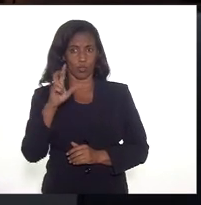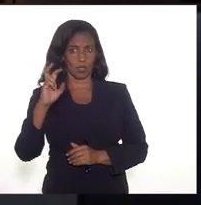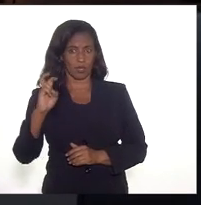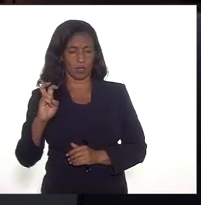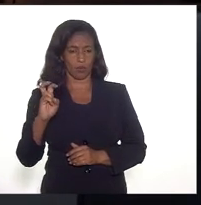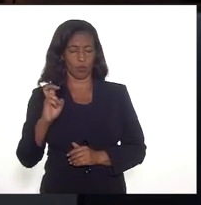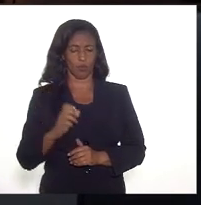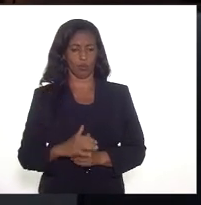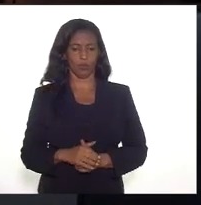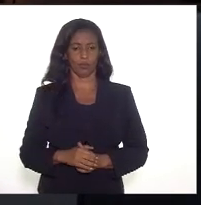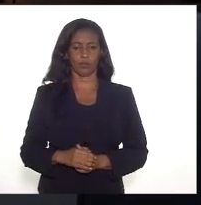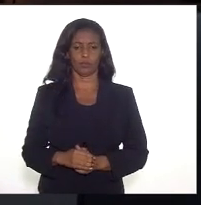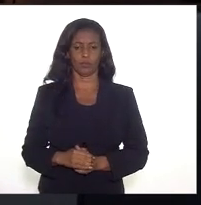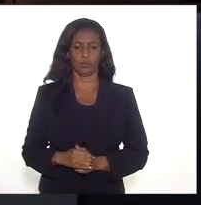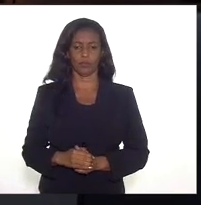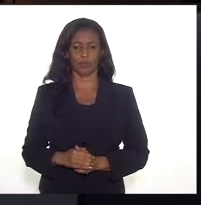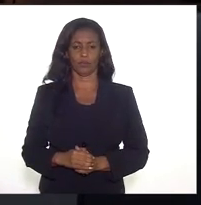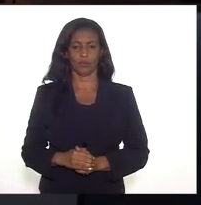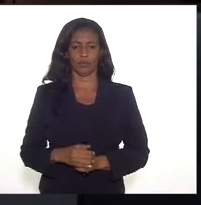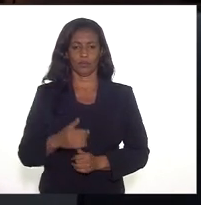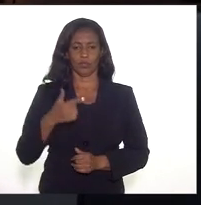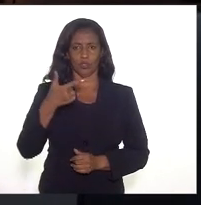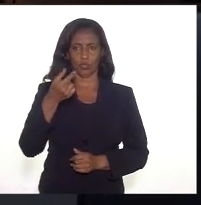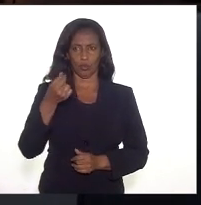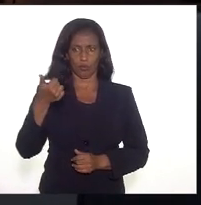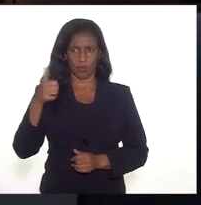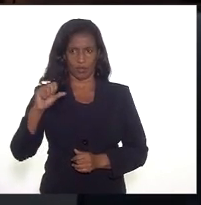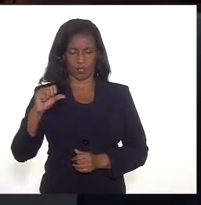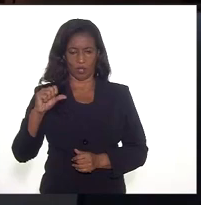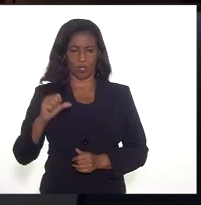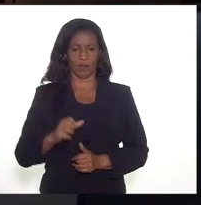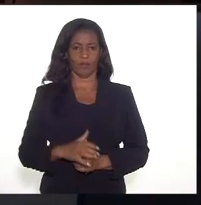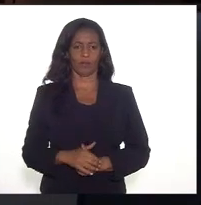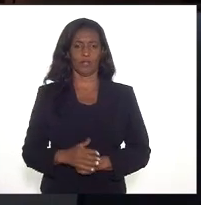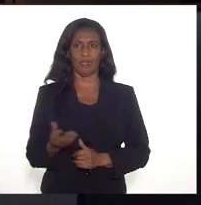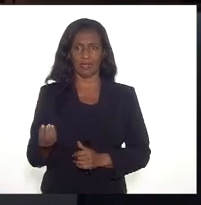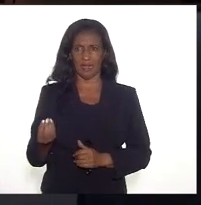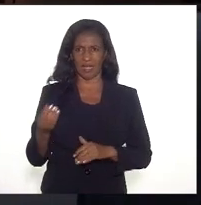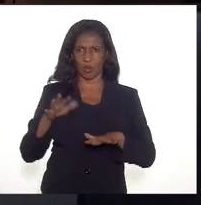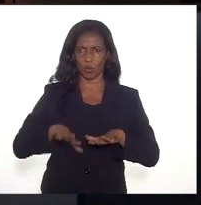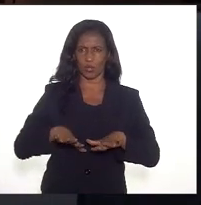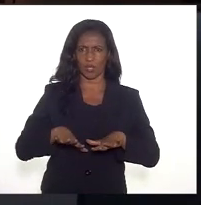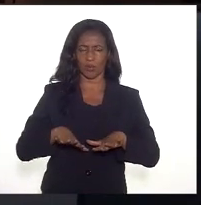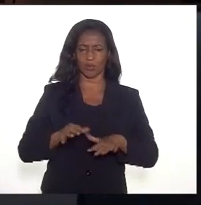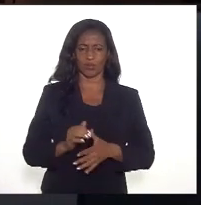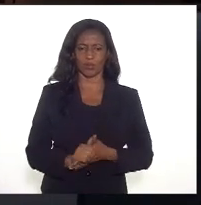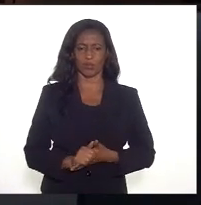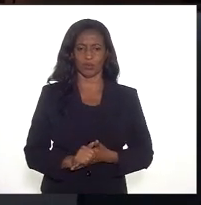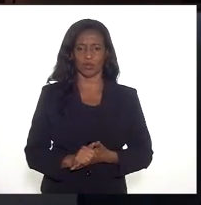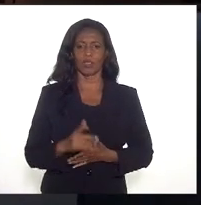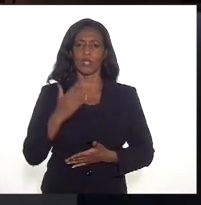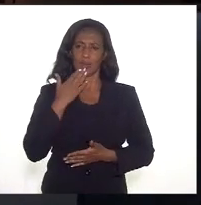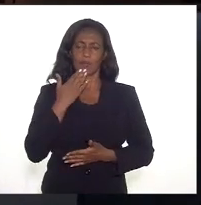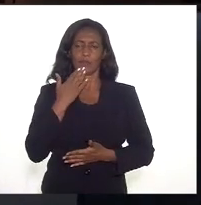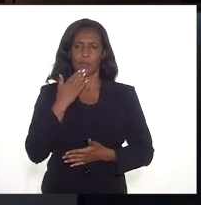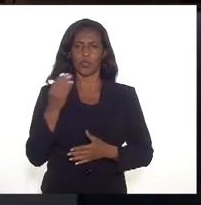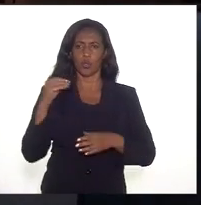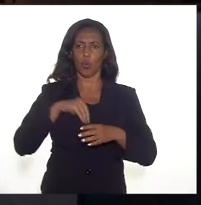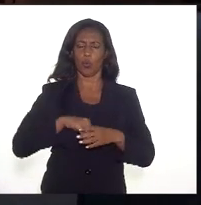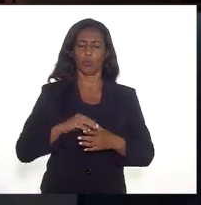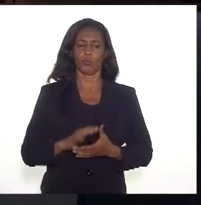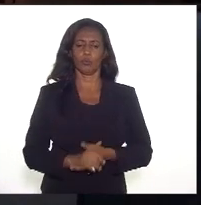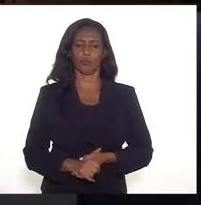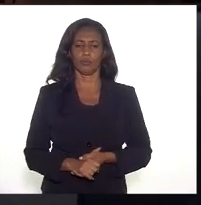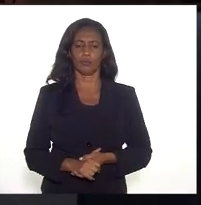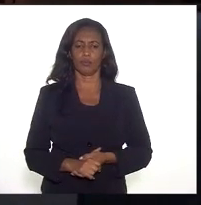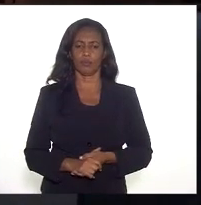345. 5. Isso. De 19, tem inclusão? Tem inclusão? Tem pedido de inclusão, sim, senhor. Ok, então